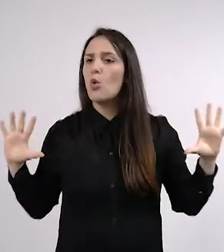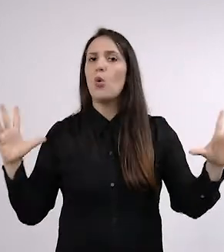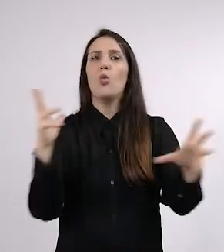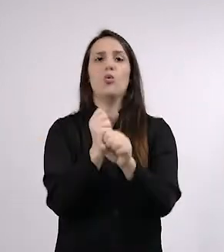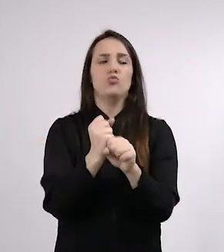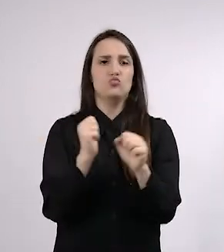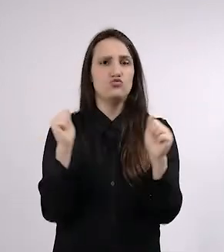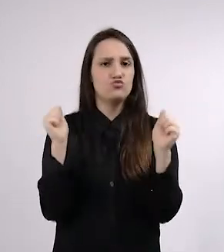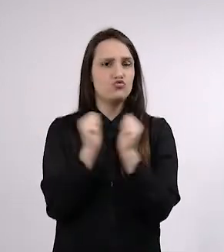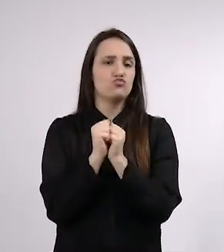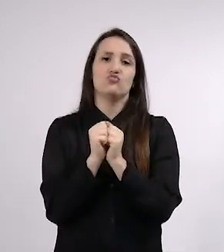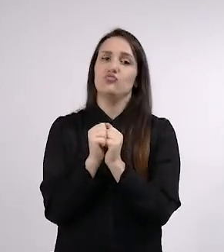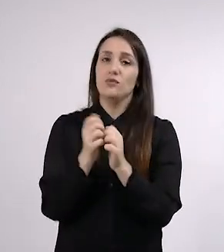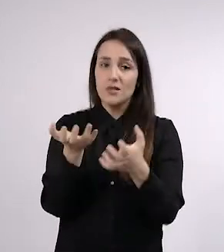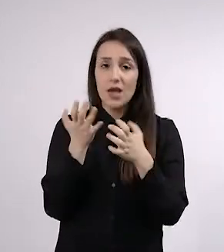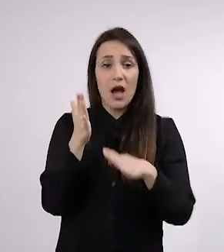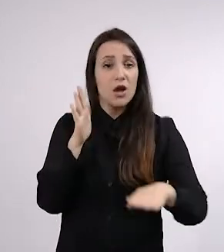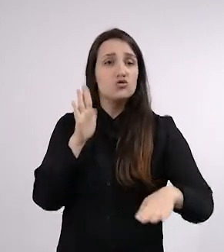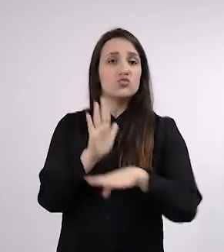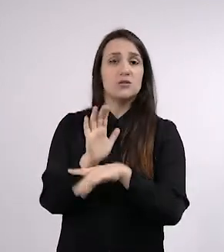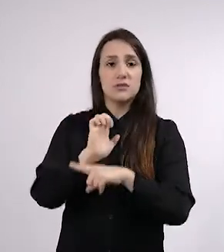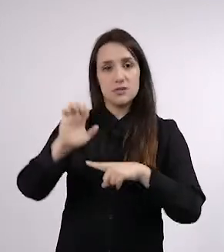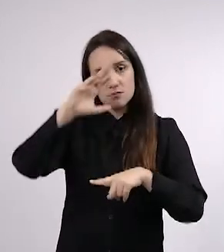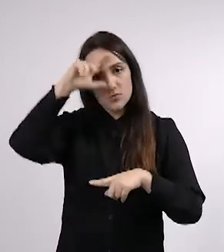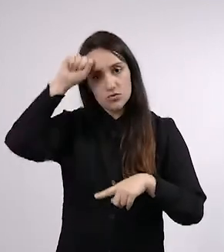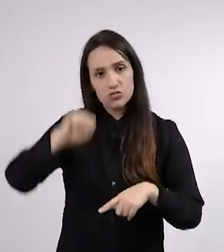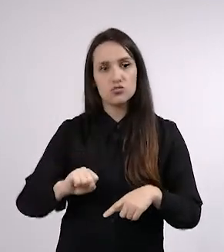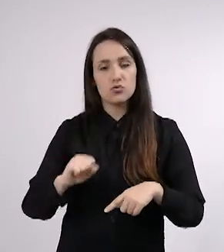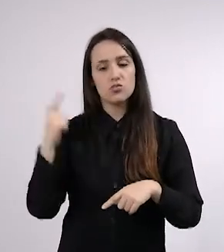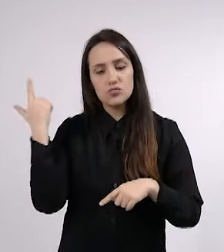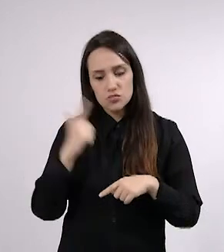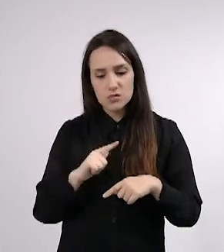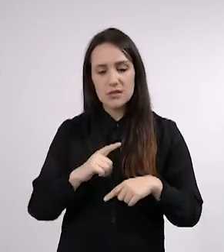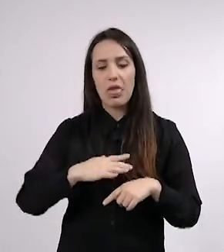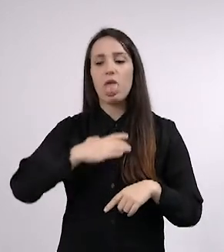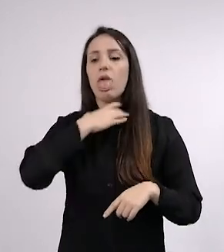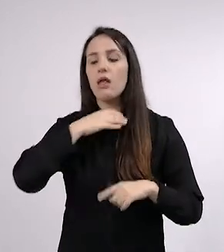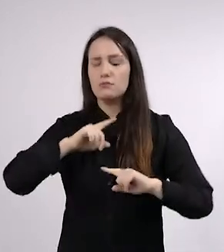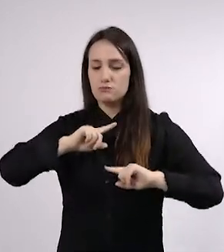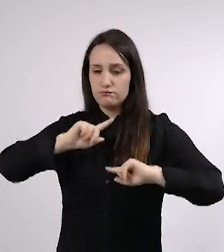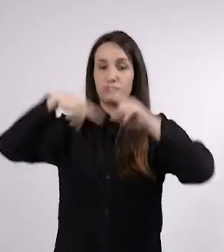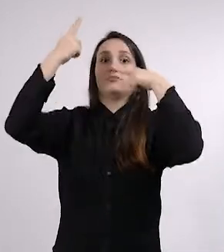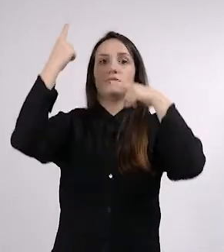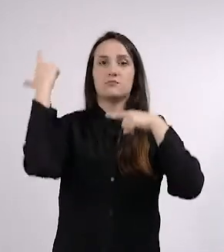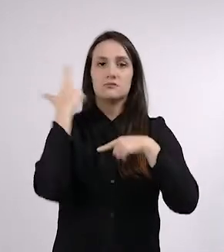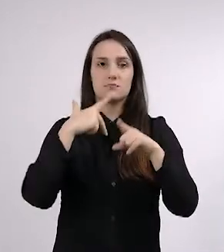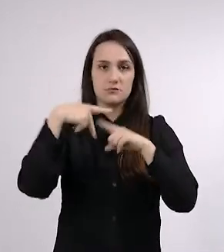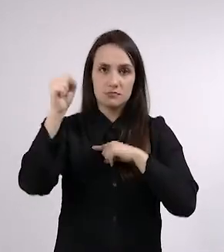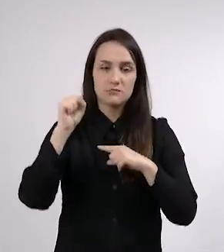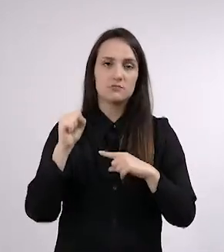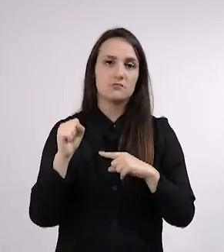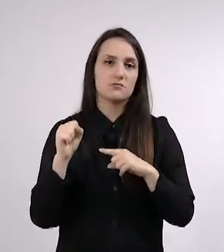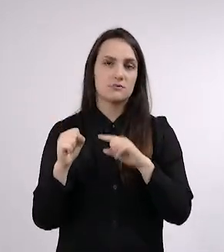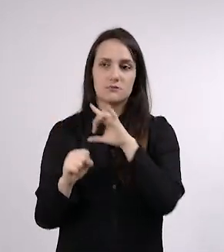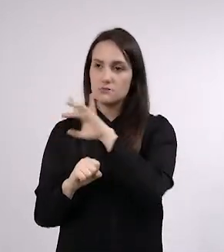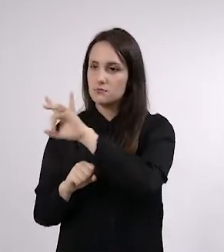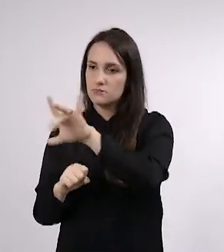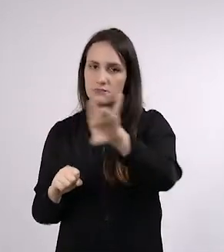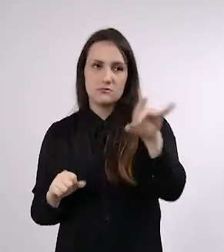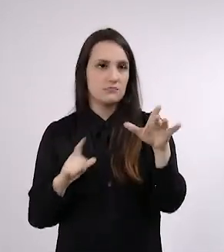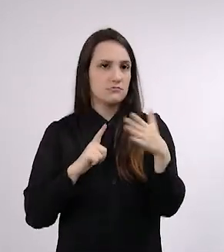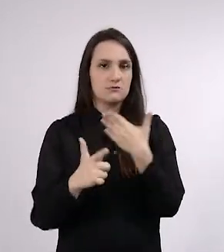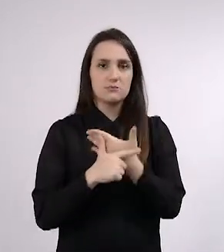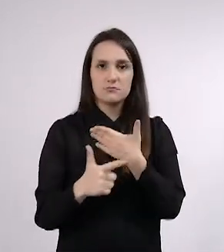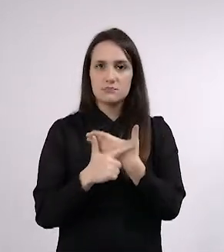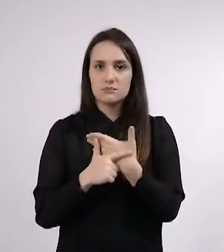favor de que o Estado de Mato Grosso do Sul possa superar esse momento de crise, juntos com a sociedade, cada um cumprindo o